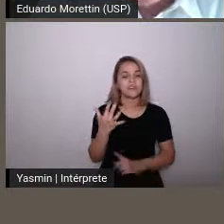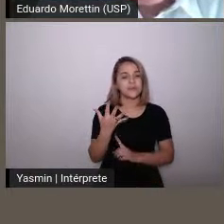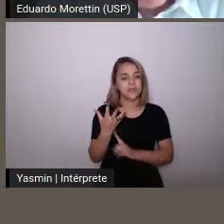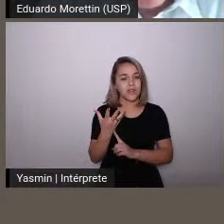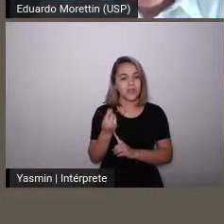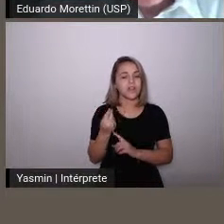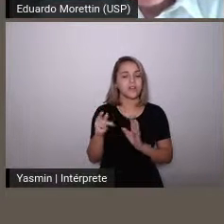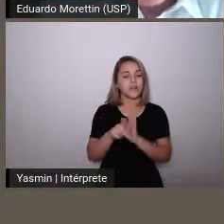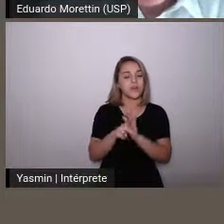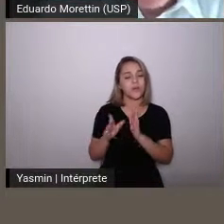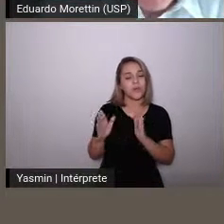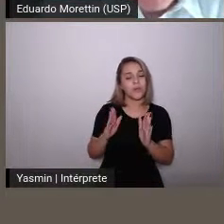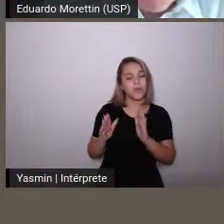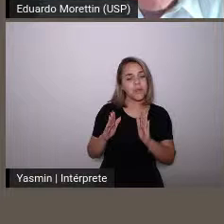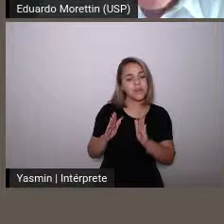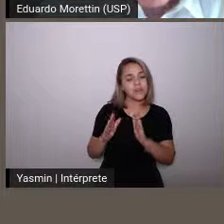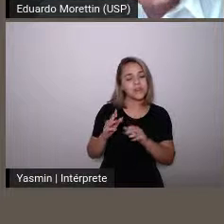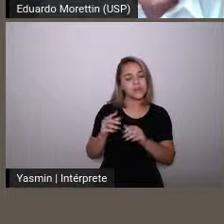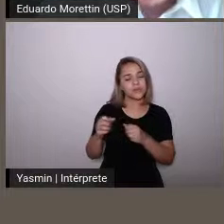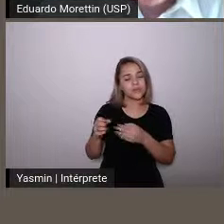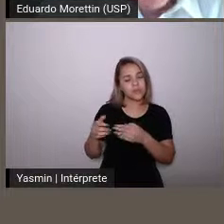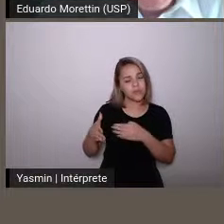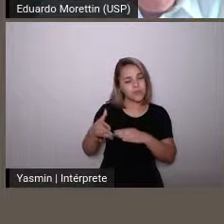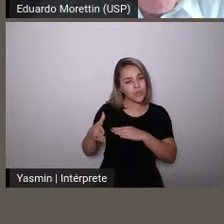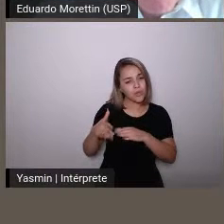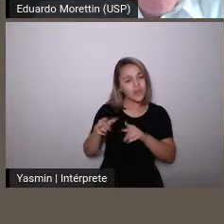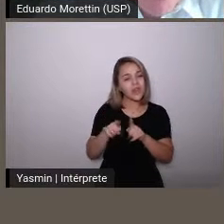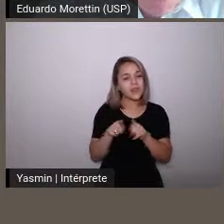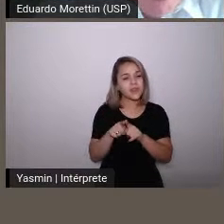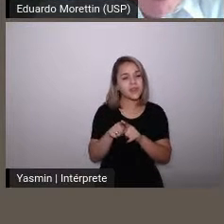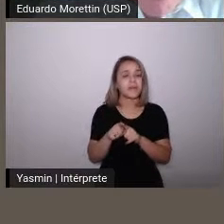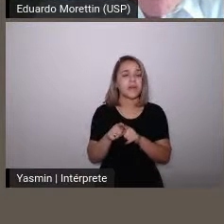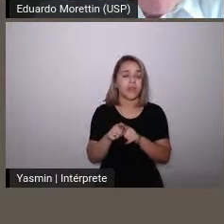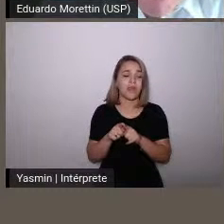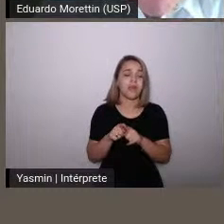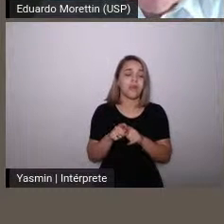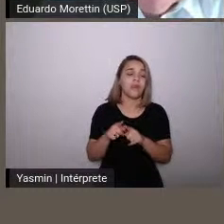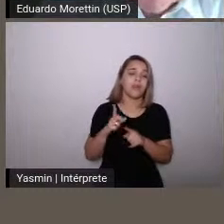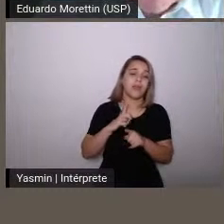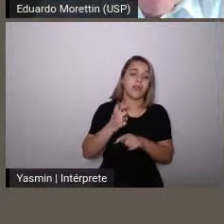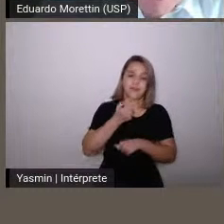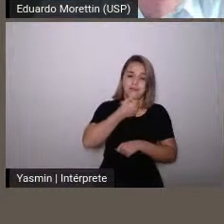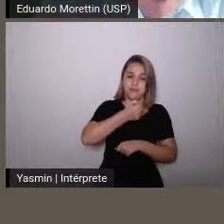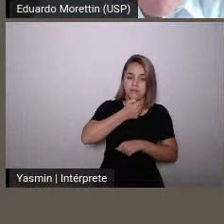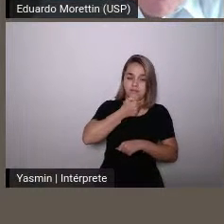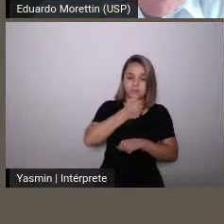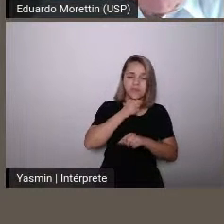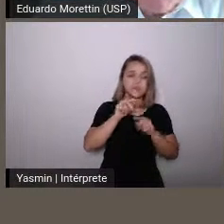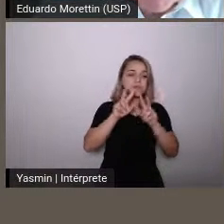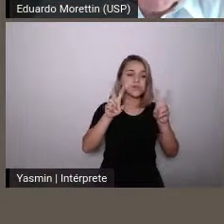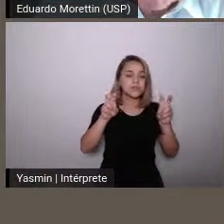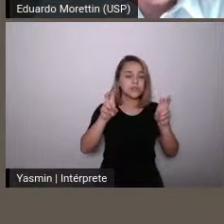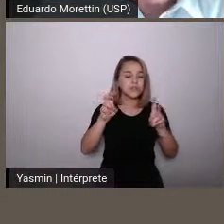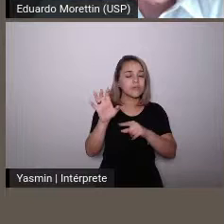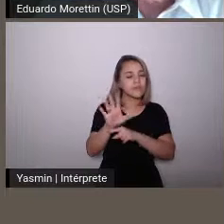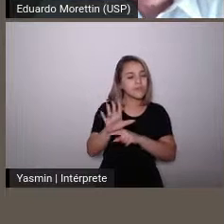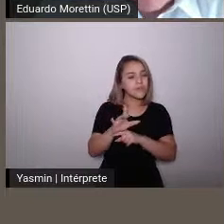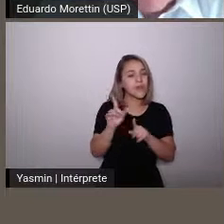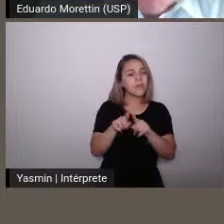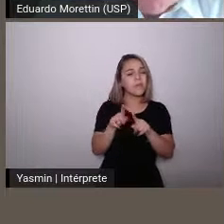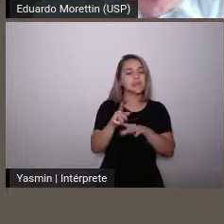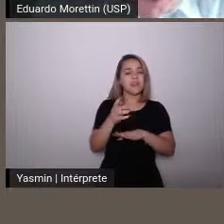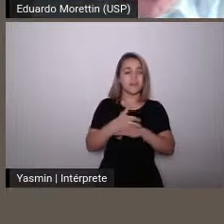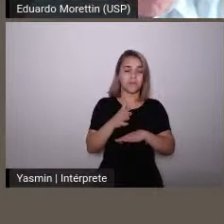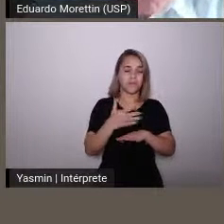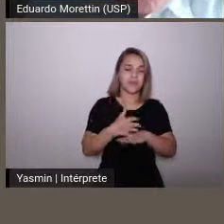Não só existiam as colunas e matérias sobre filmes, mas havia também um exercício de reflexão